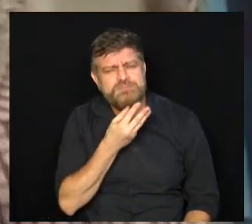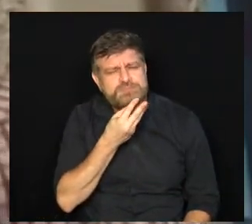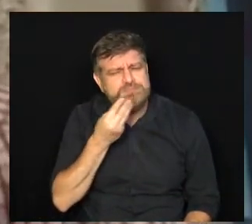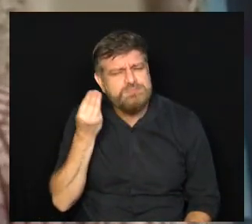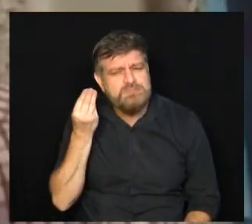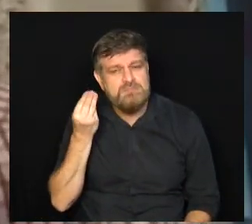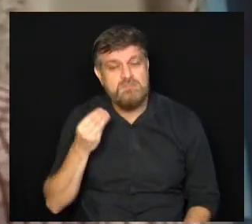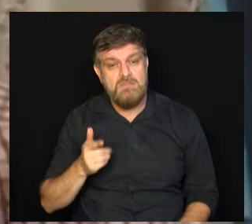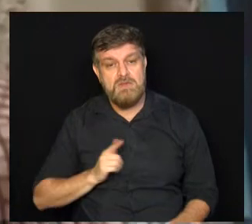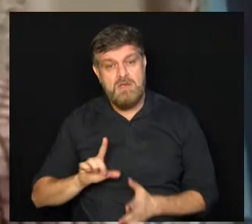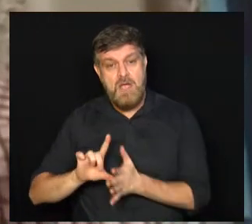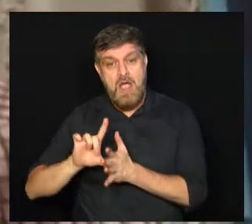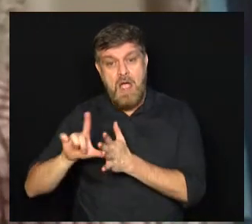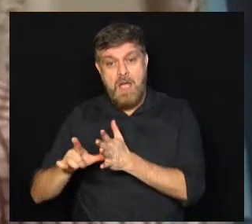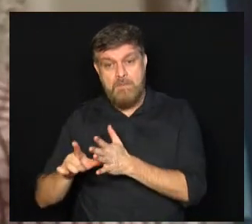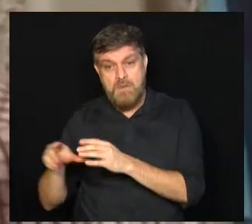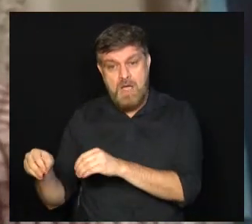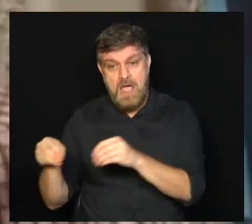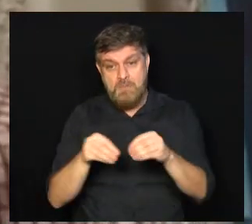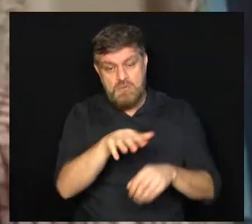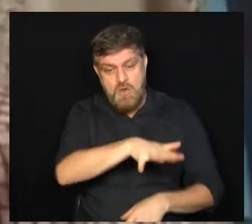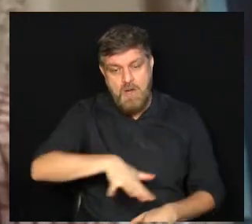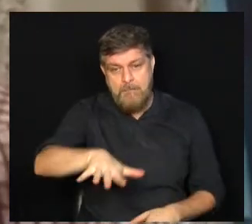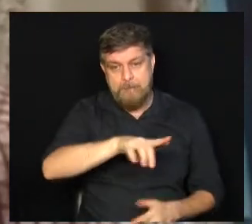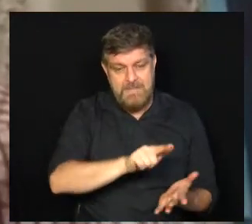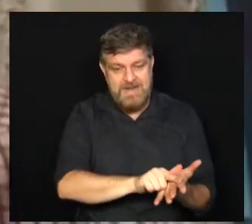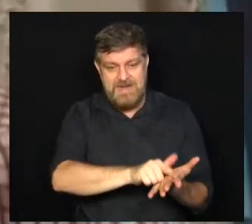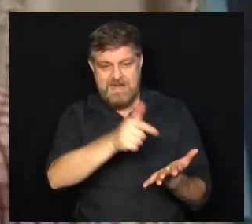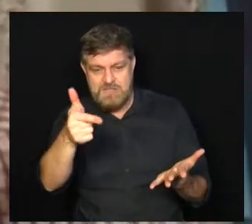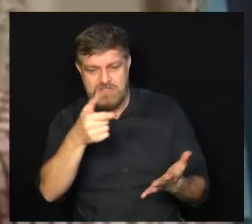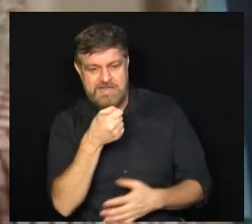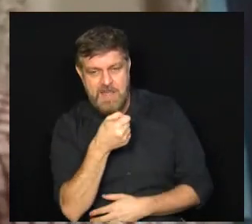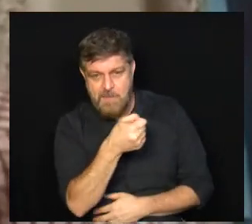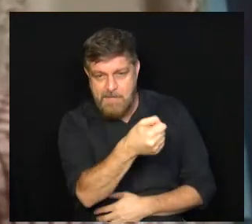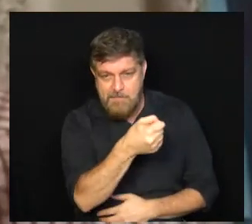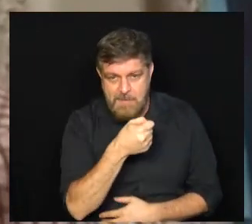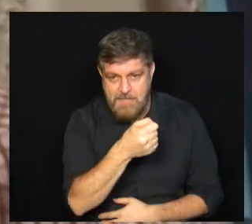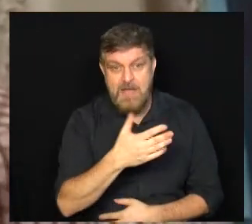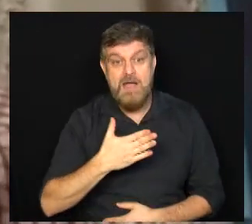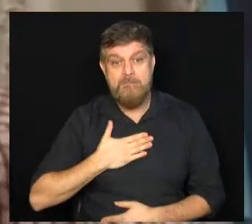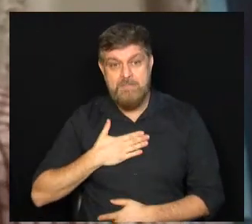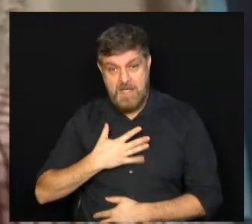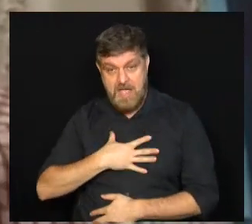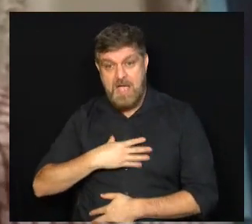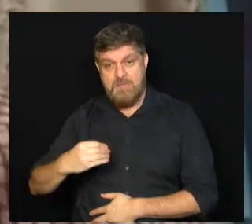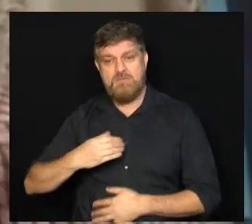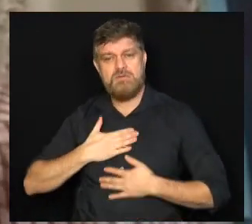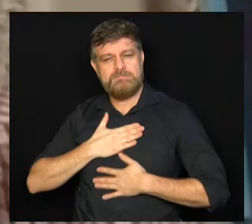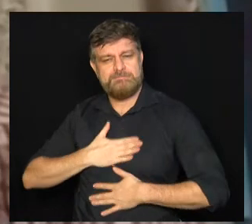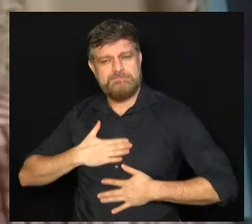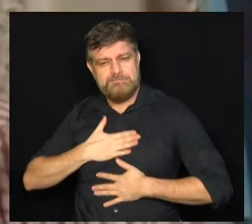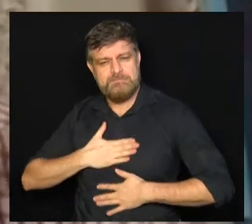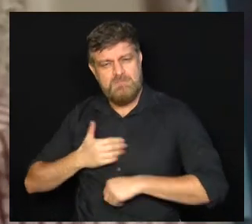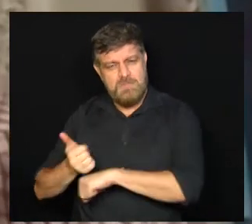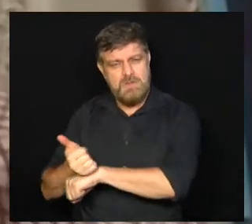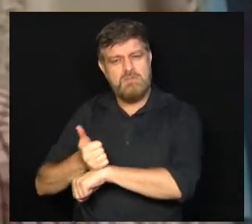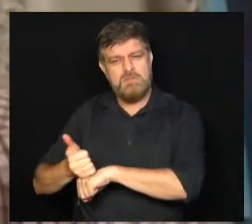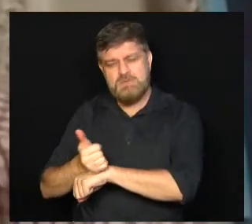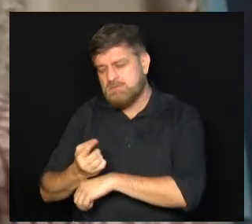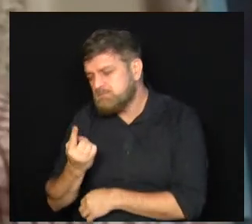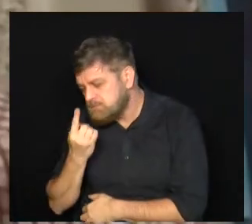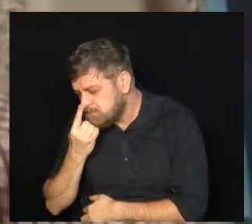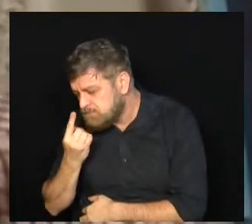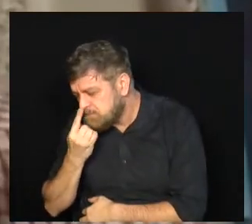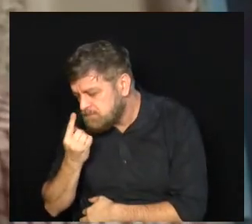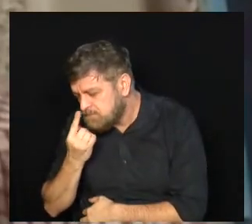depois ele se engrenou no jornalismo. Mas ele ficou muito satisfeito com essa profissão. Essa